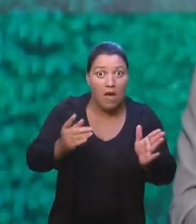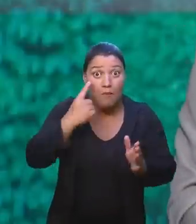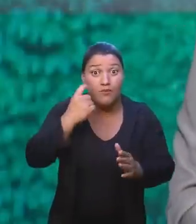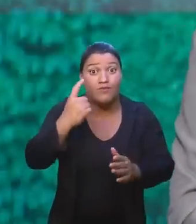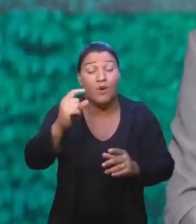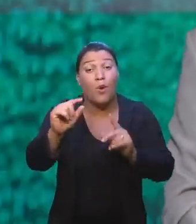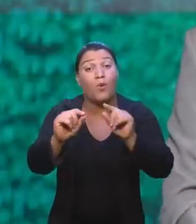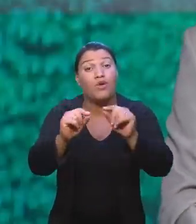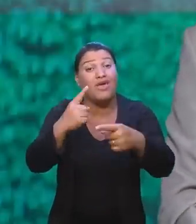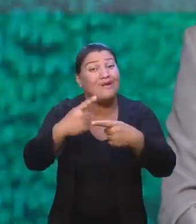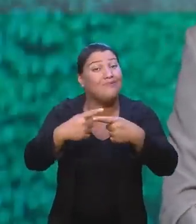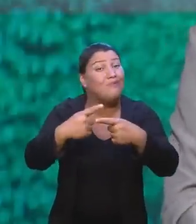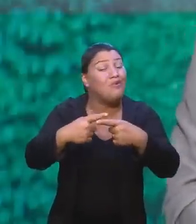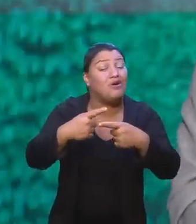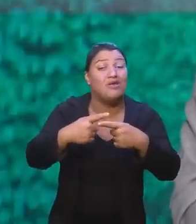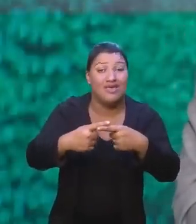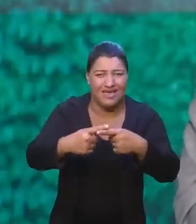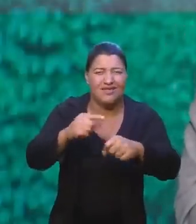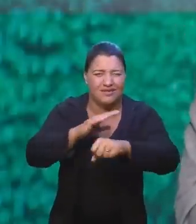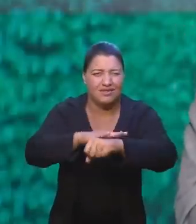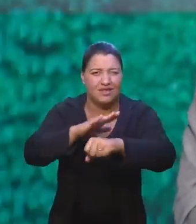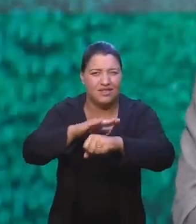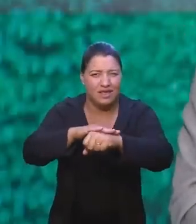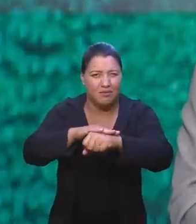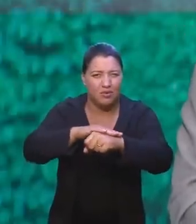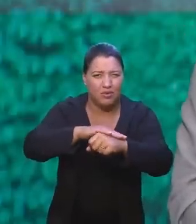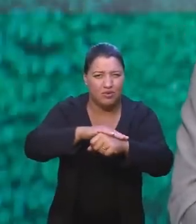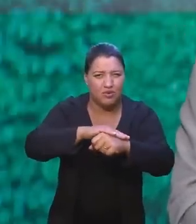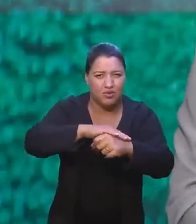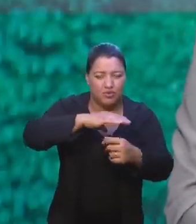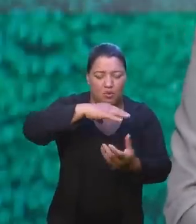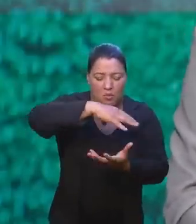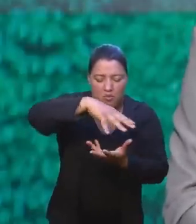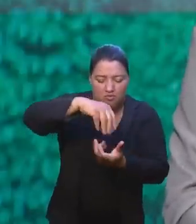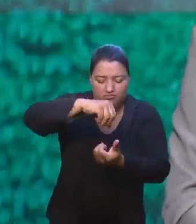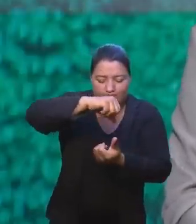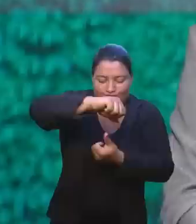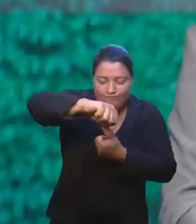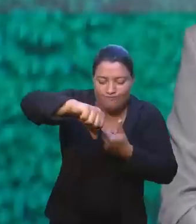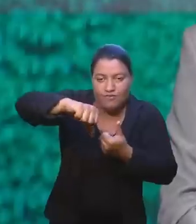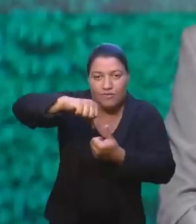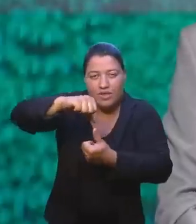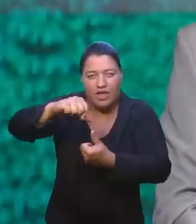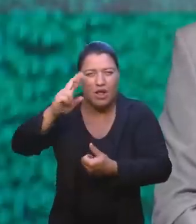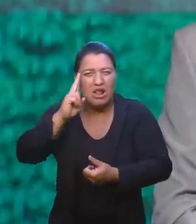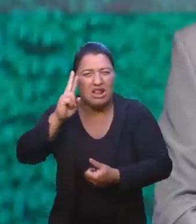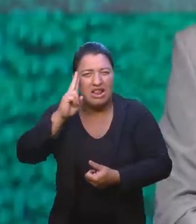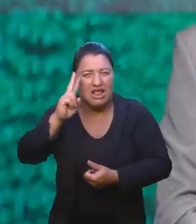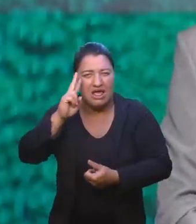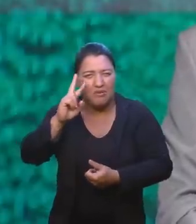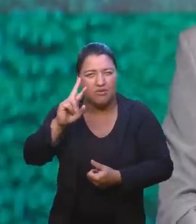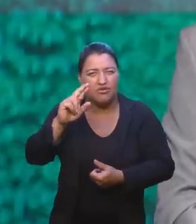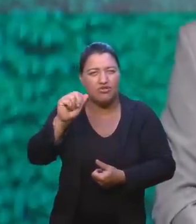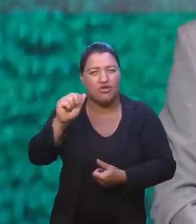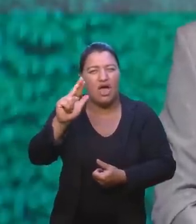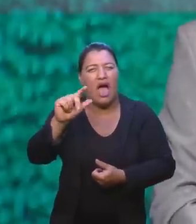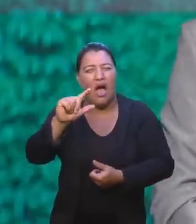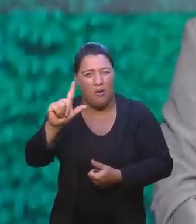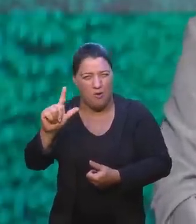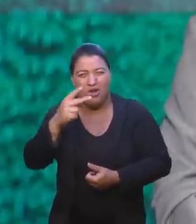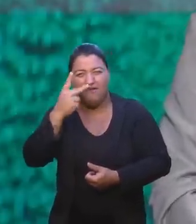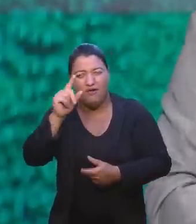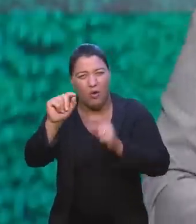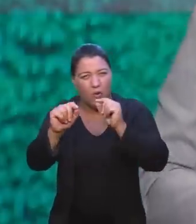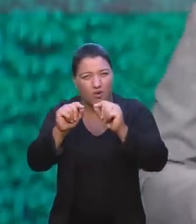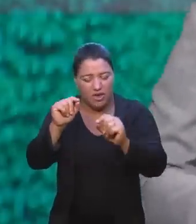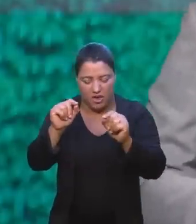interessante, porque nesses tempos de transição planetária, eu me recordo de uma fala do nosso querido Raul, numa palestra, onde ele